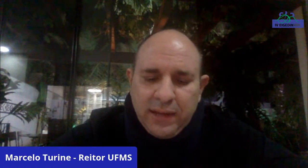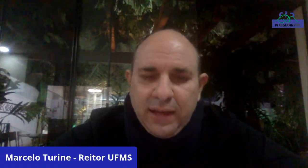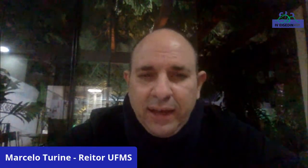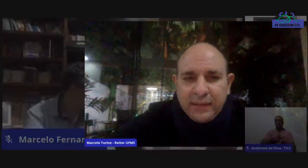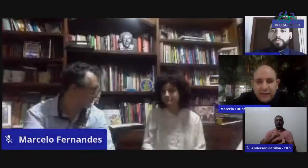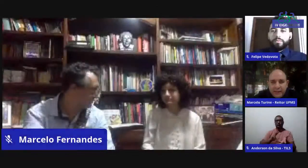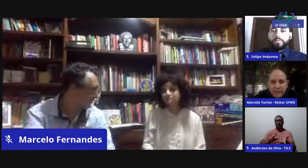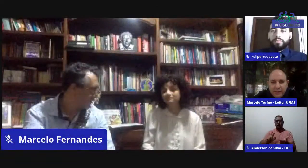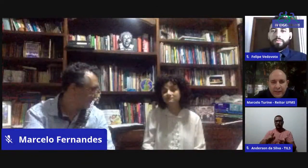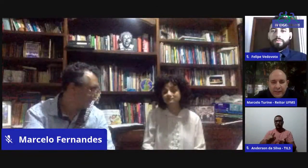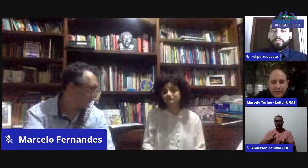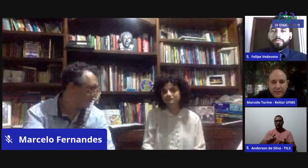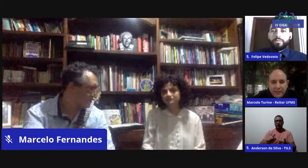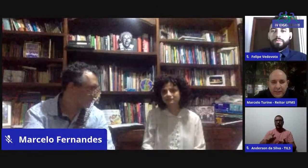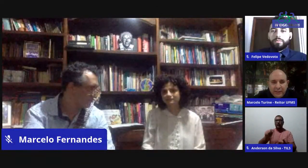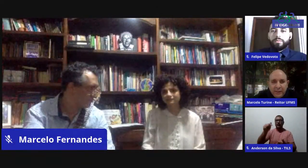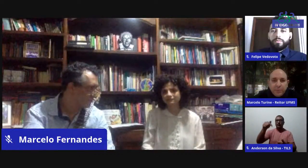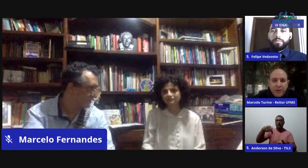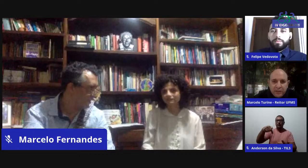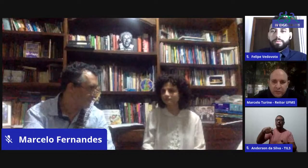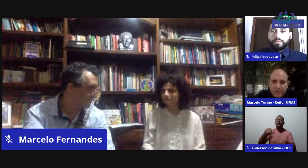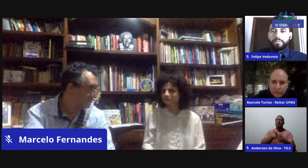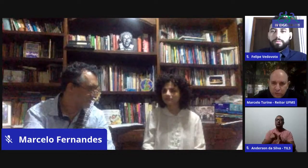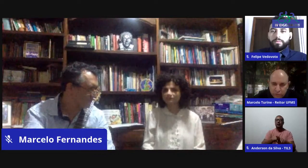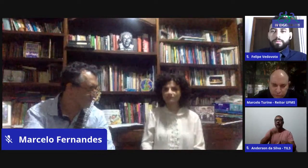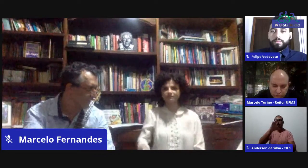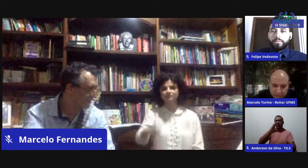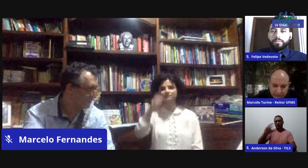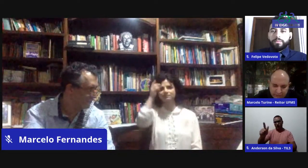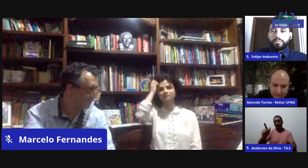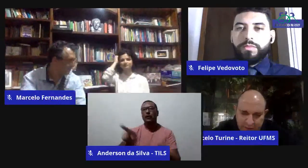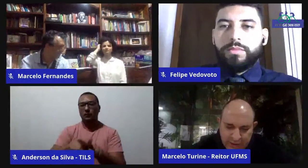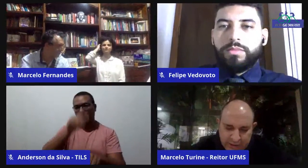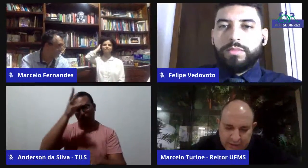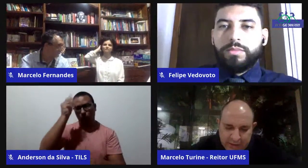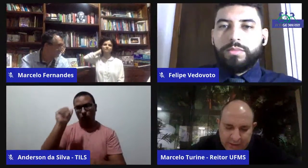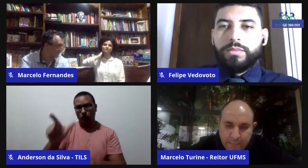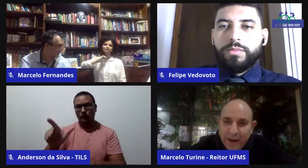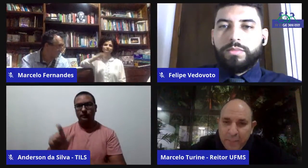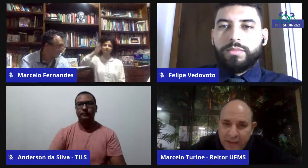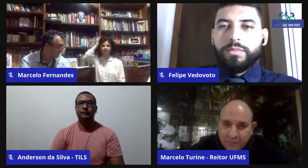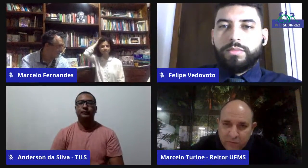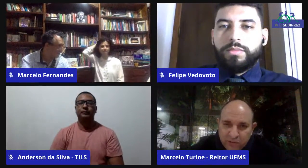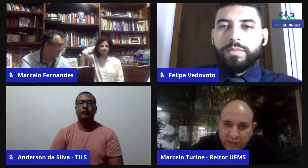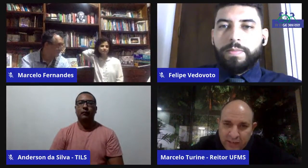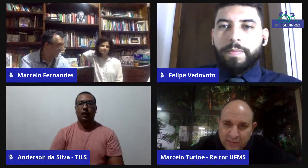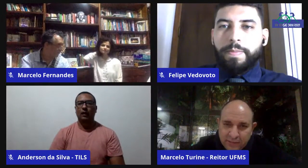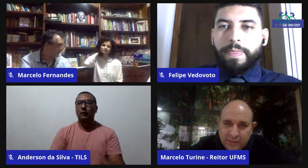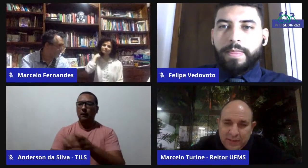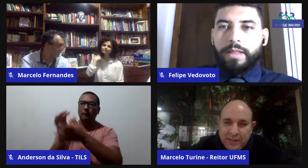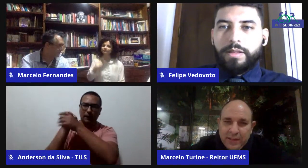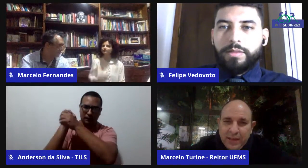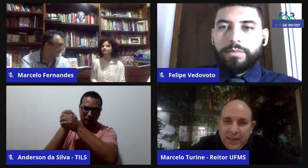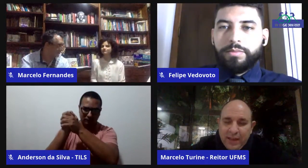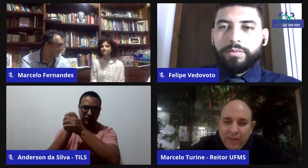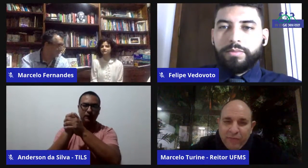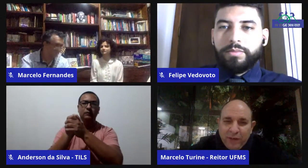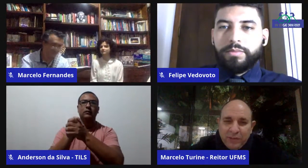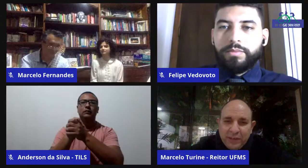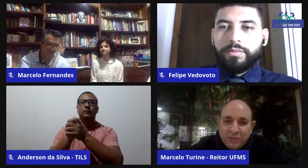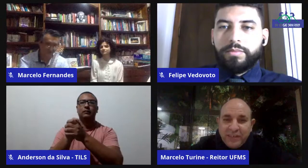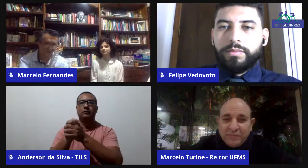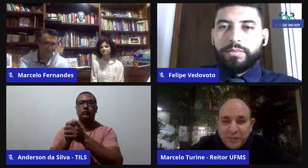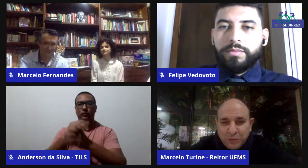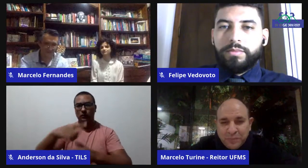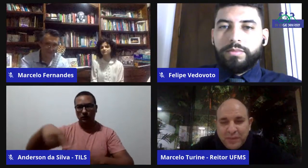ESAM aqui em Campo Grande, Mato Grosso do Sul. Tá? Então, parabéns para vocês. Eu